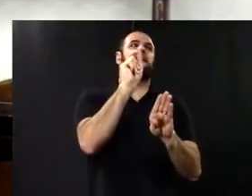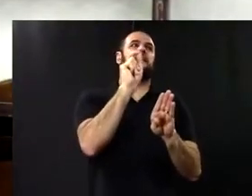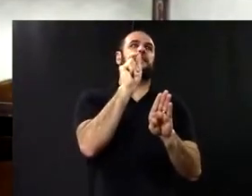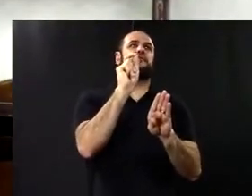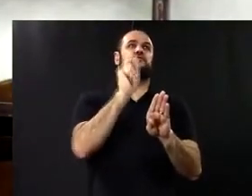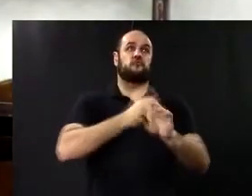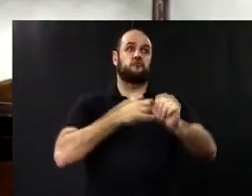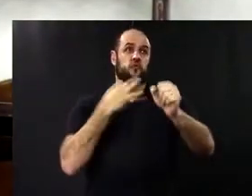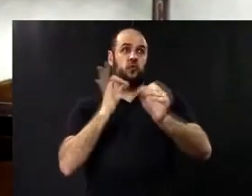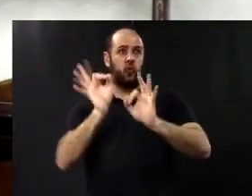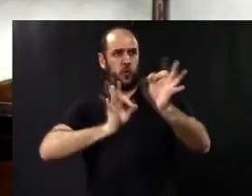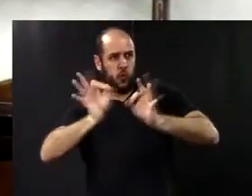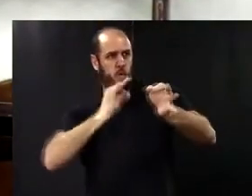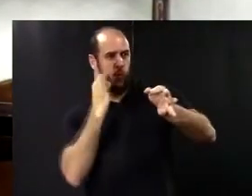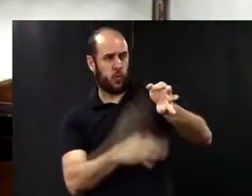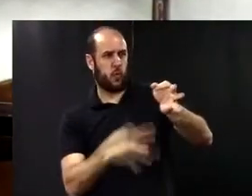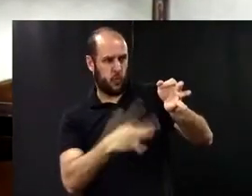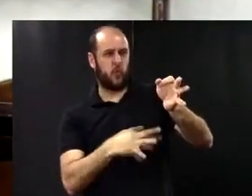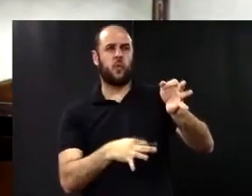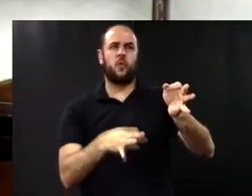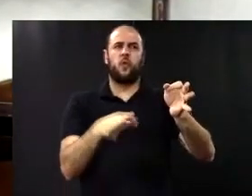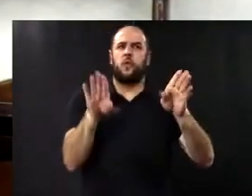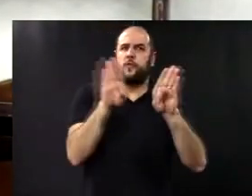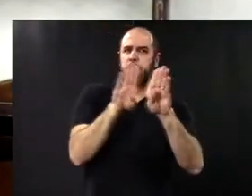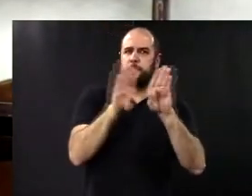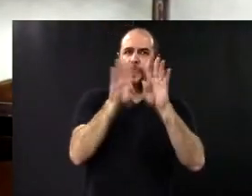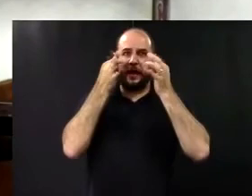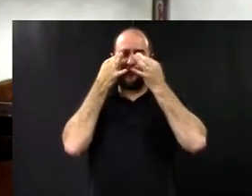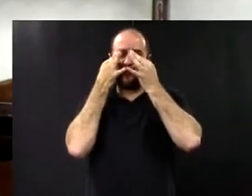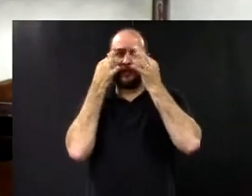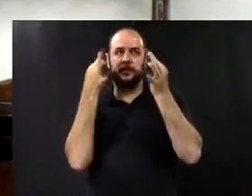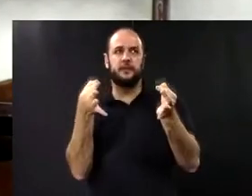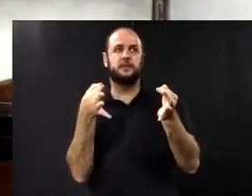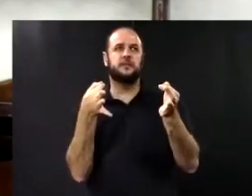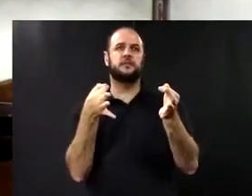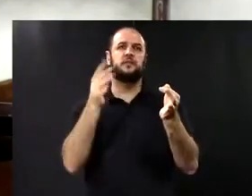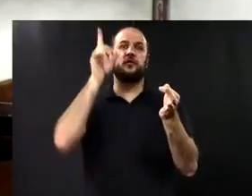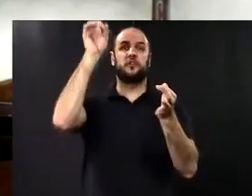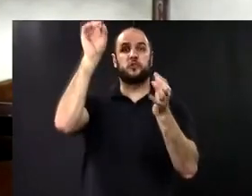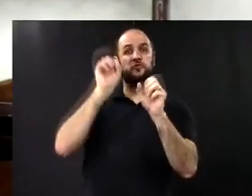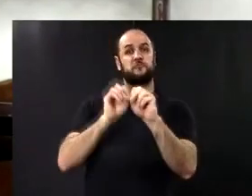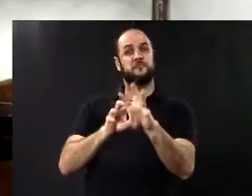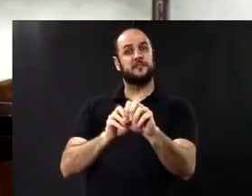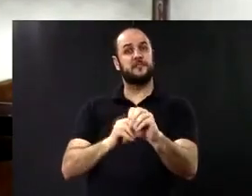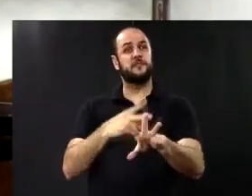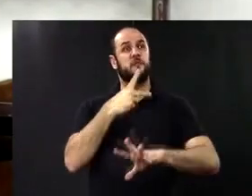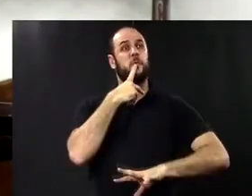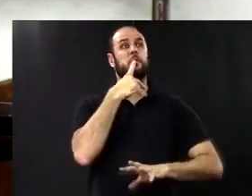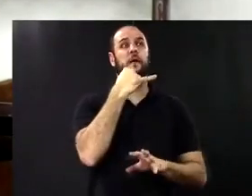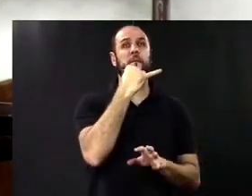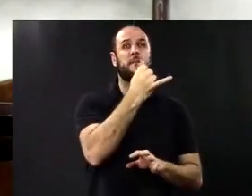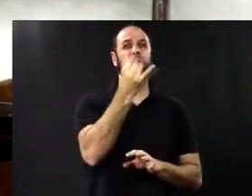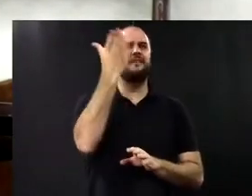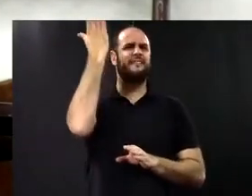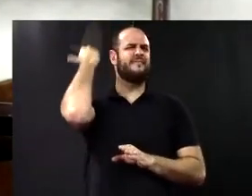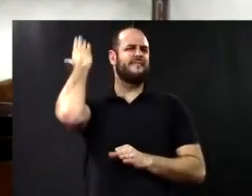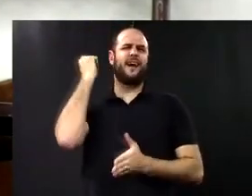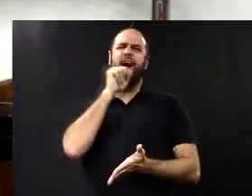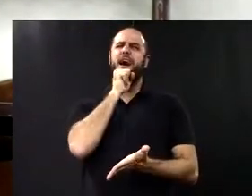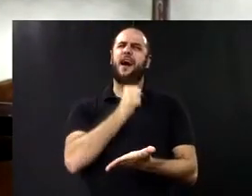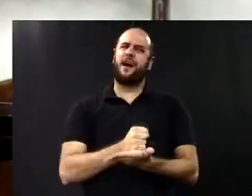disciplina nos chama a atenção a uma instrução dada por Deus aos pais lá no Antigo